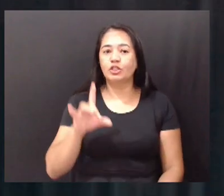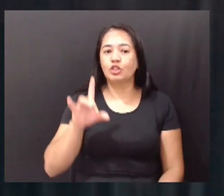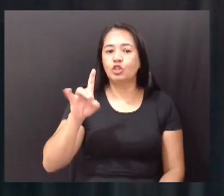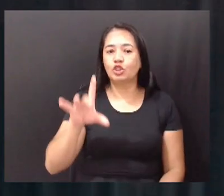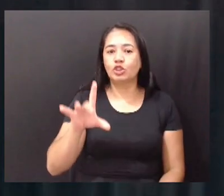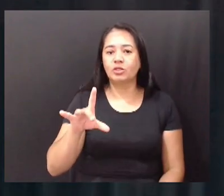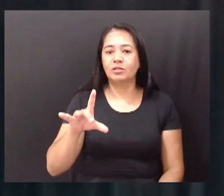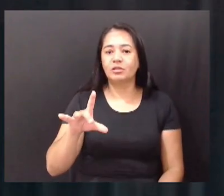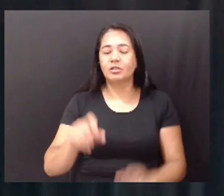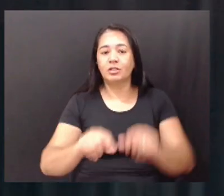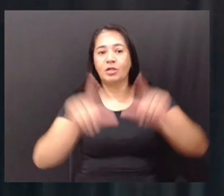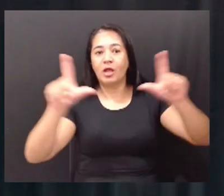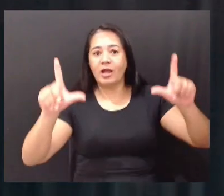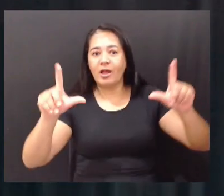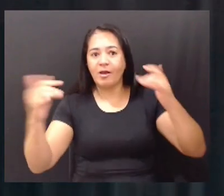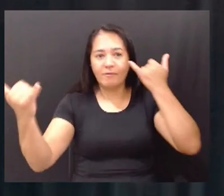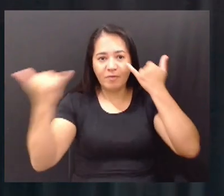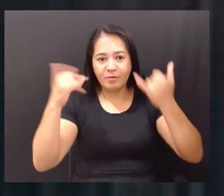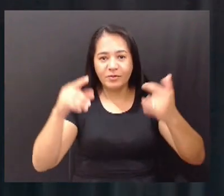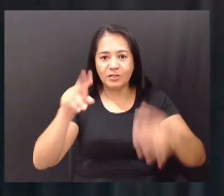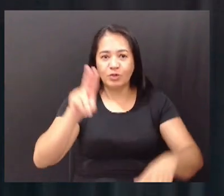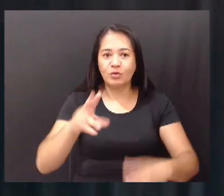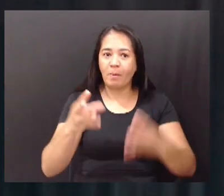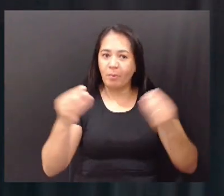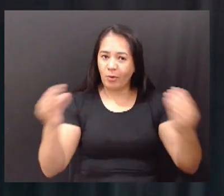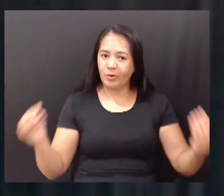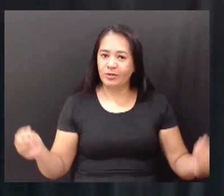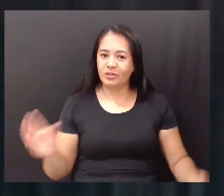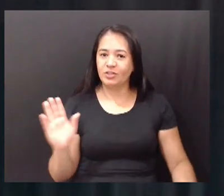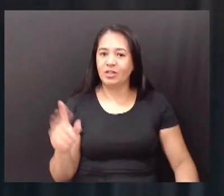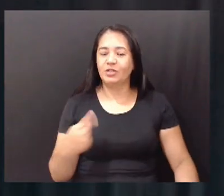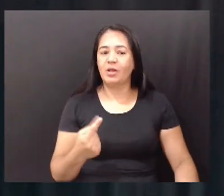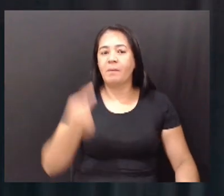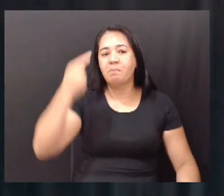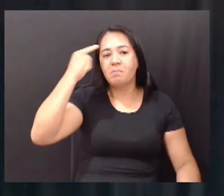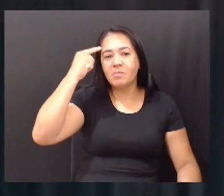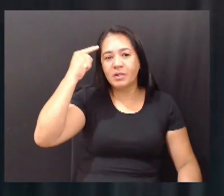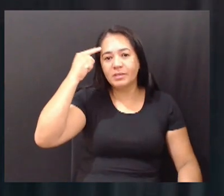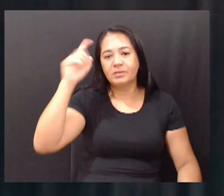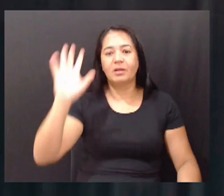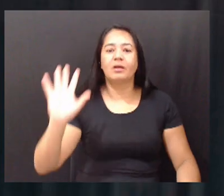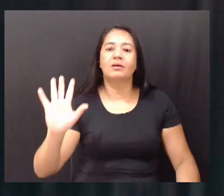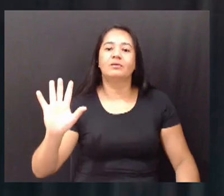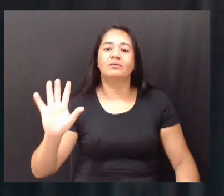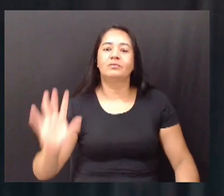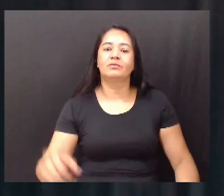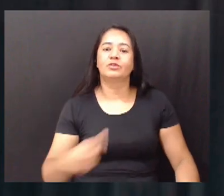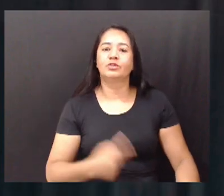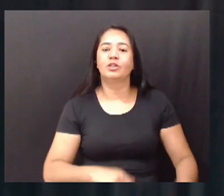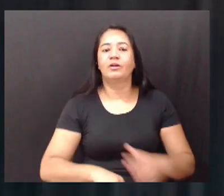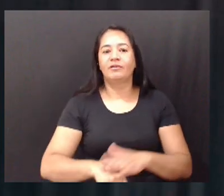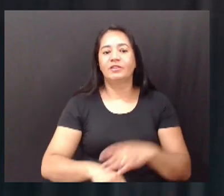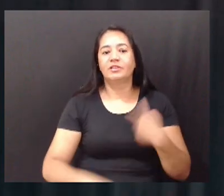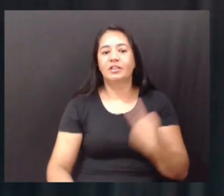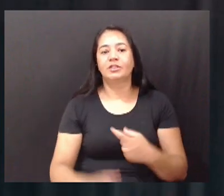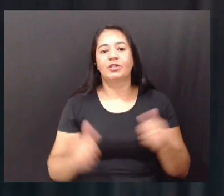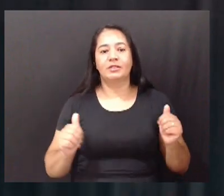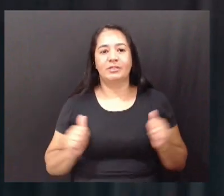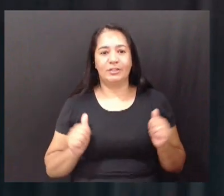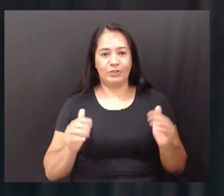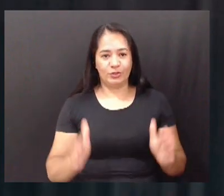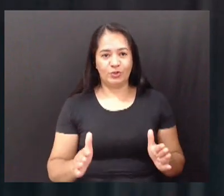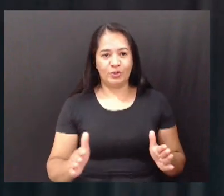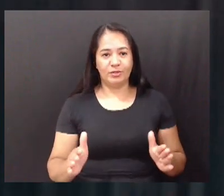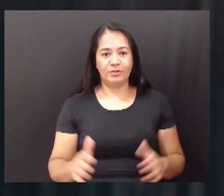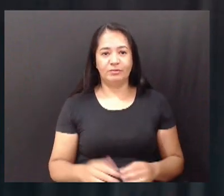informação, olha, você já usou muito, faz a gente repensar no que a gente está fazendo nas nossas ações. Alguns